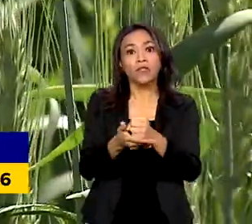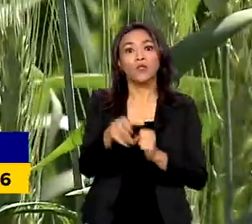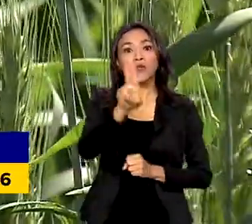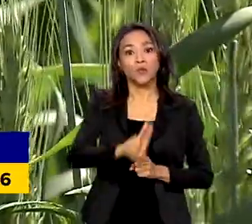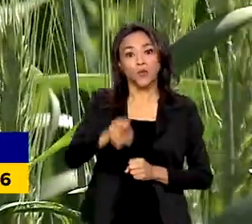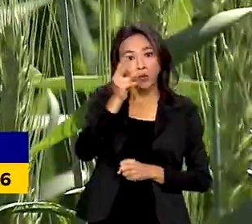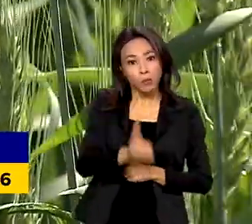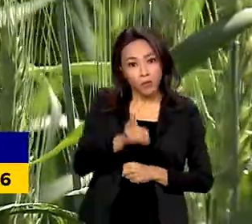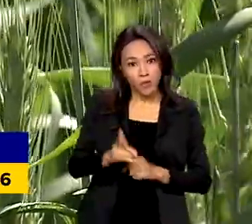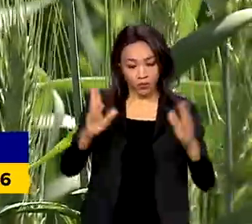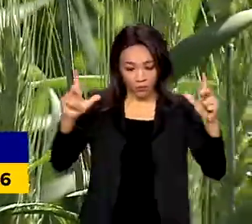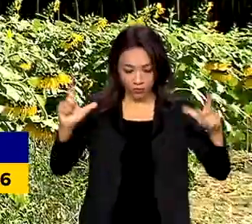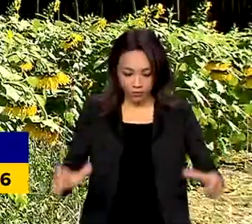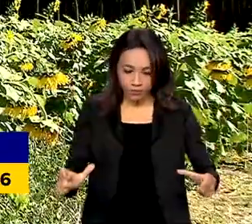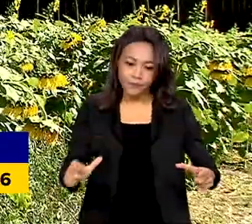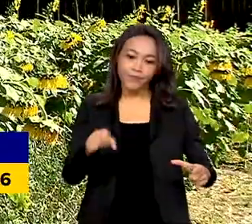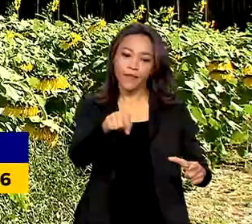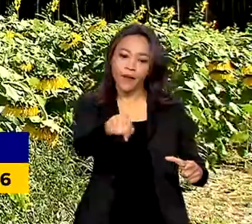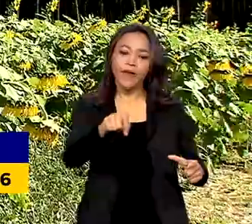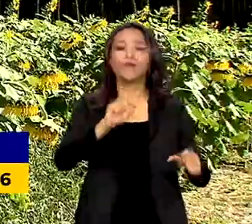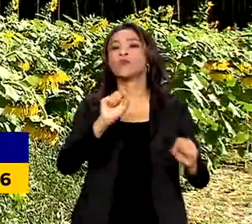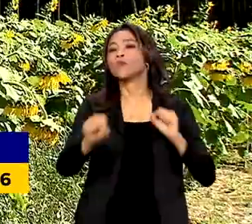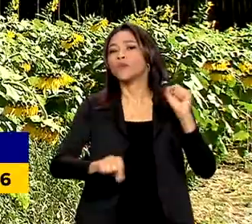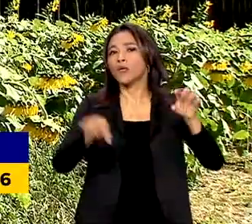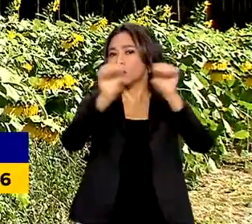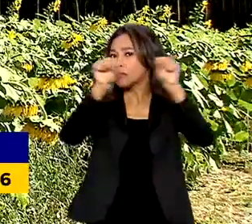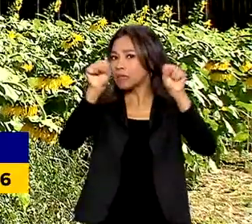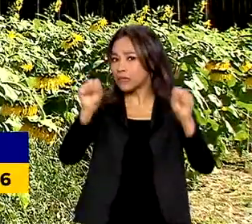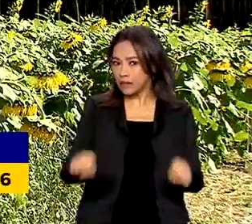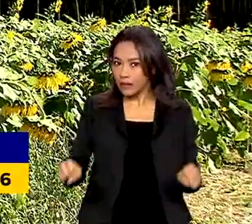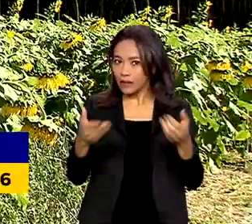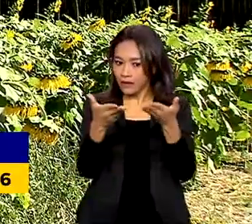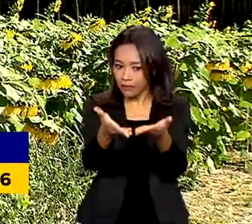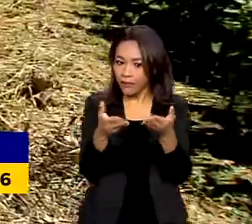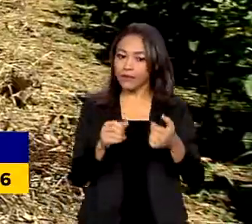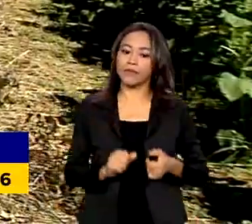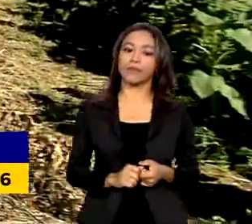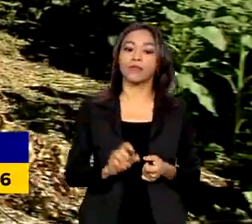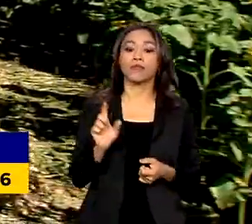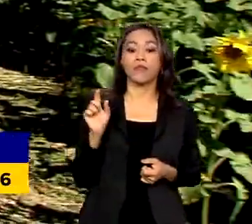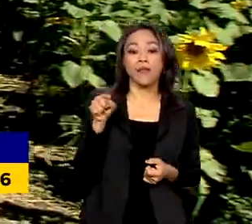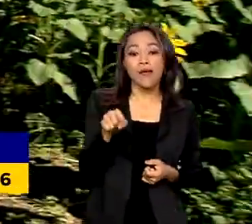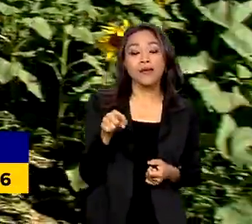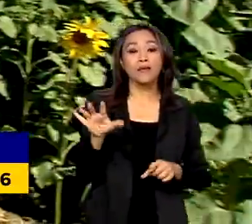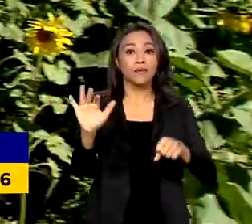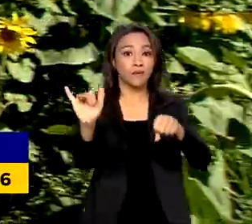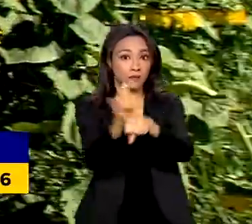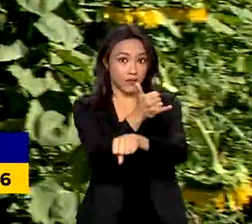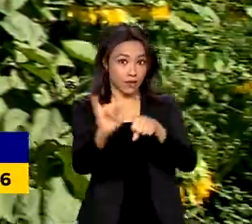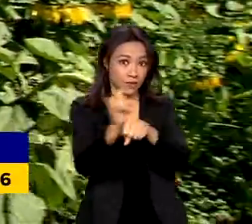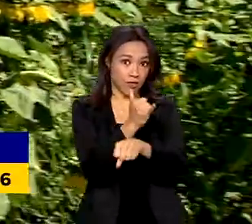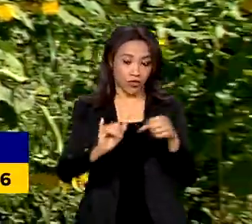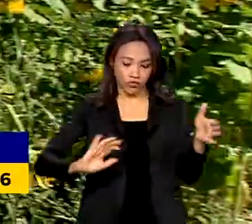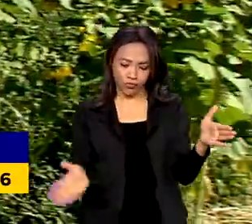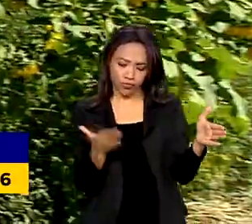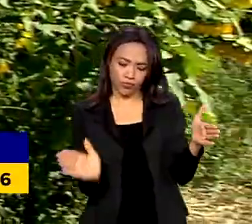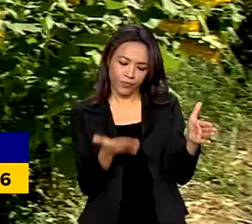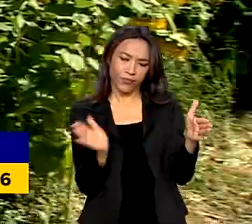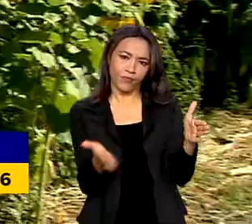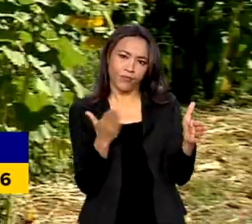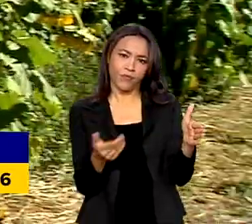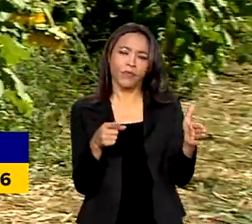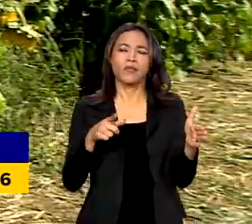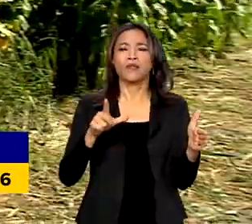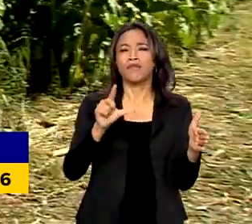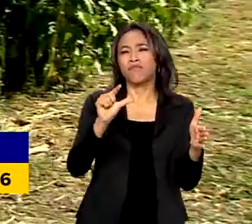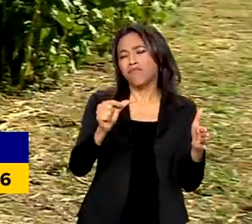o que prevê o sistema produtivo integração lavoura pecuária Floresta essa estratégia de produção gera menos